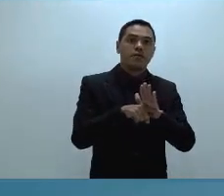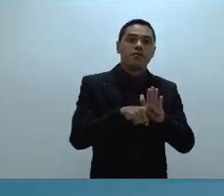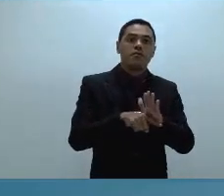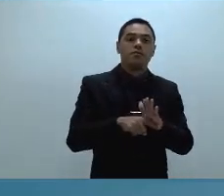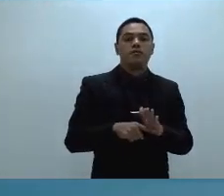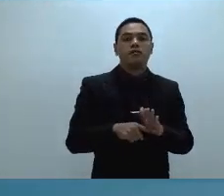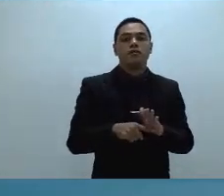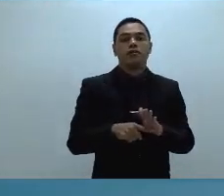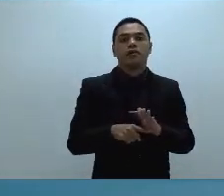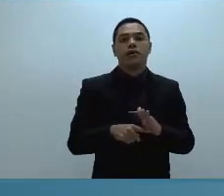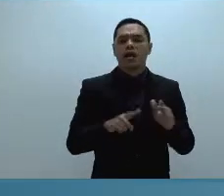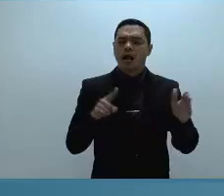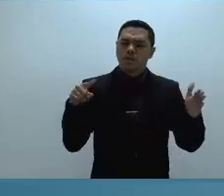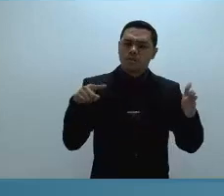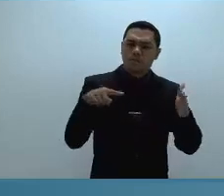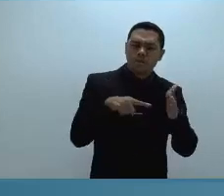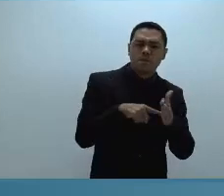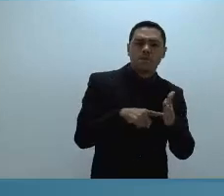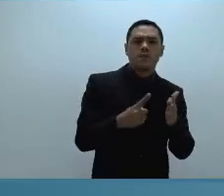a súmula